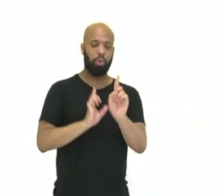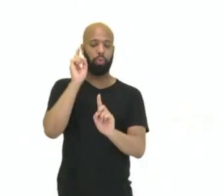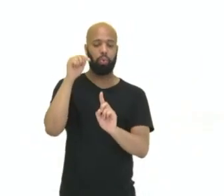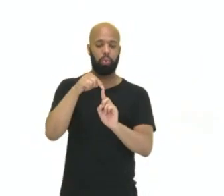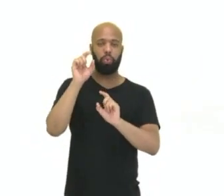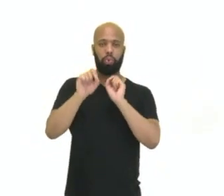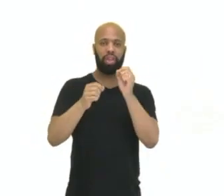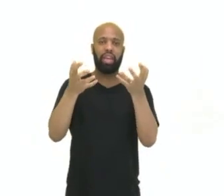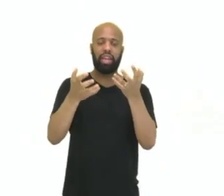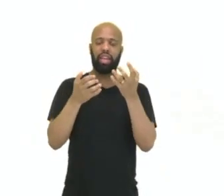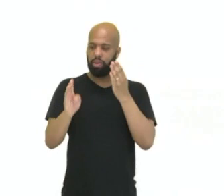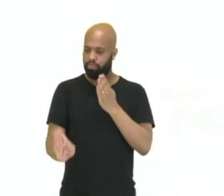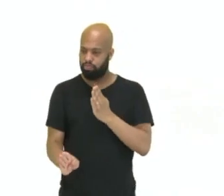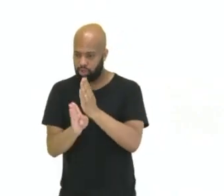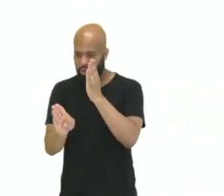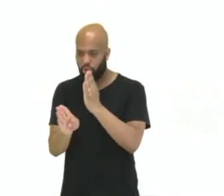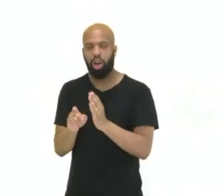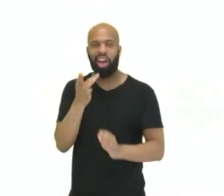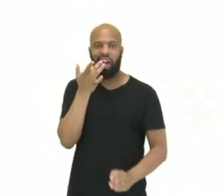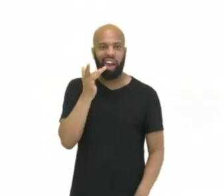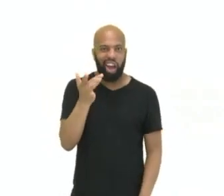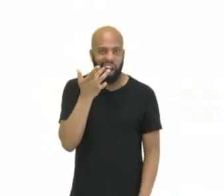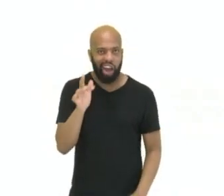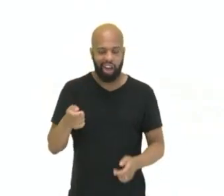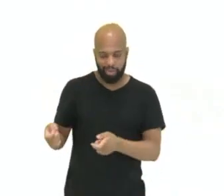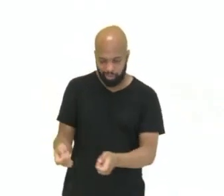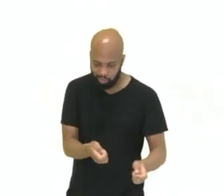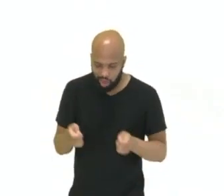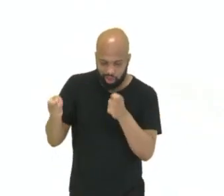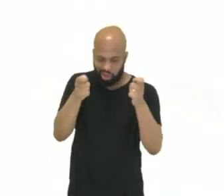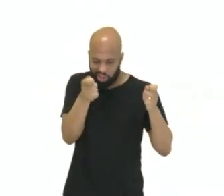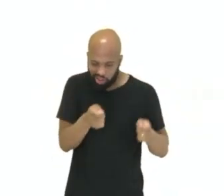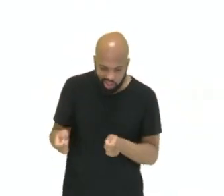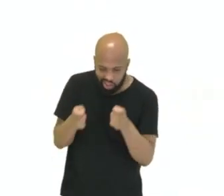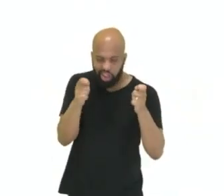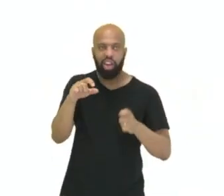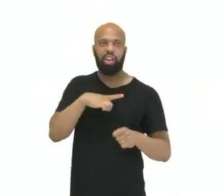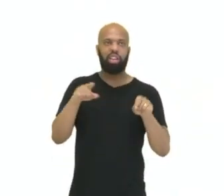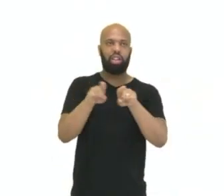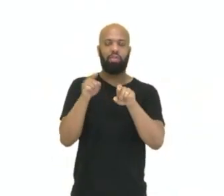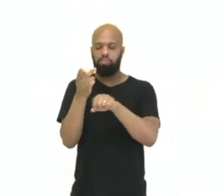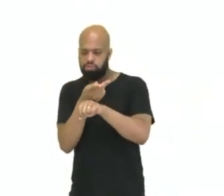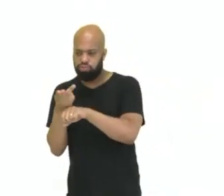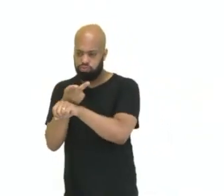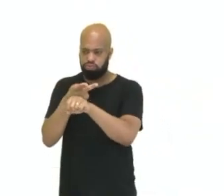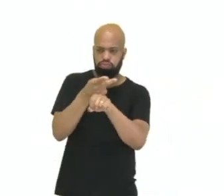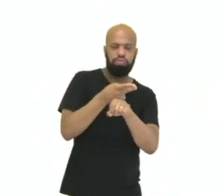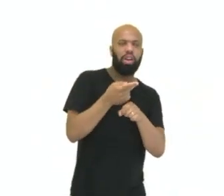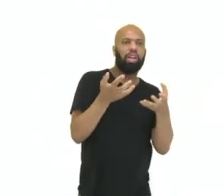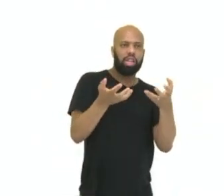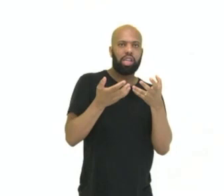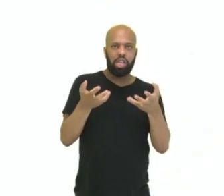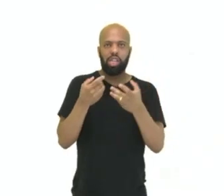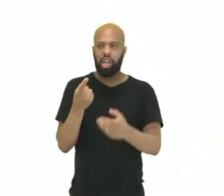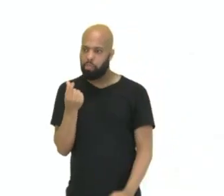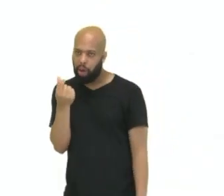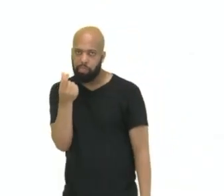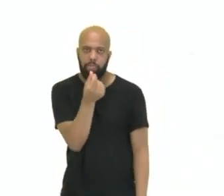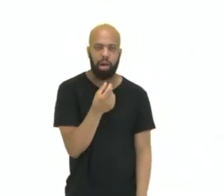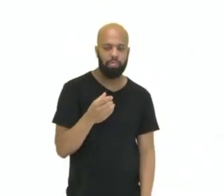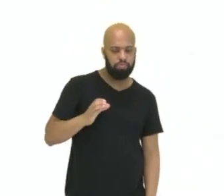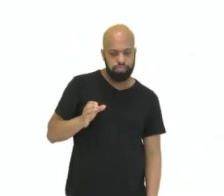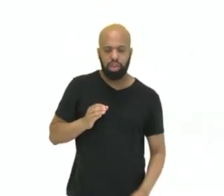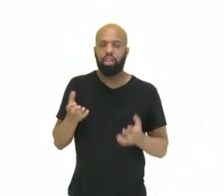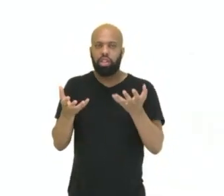descobrir ouro e pedras preciosas. Então, além de capturar indígenas, também tinha a busca por recursos de valor econômico